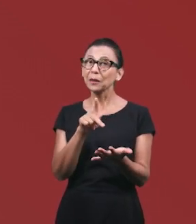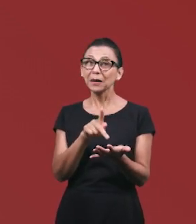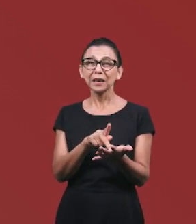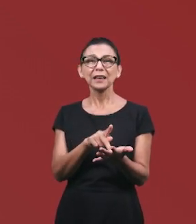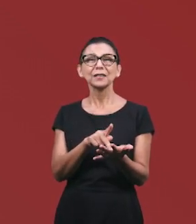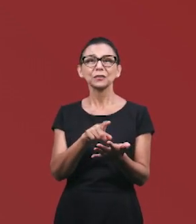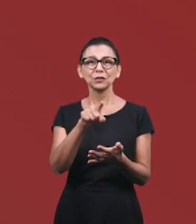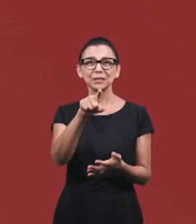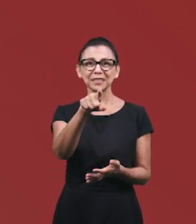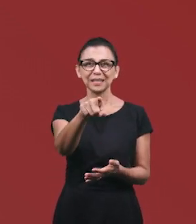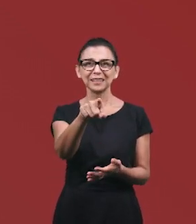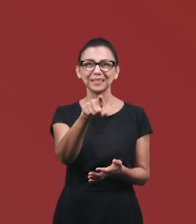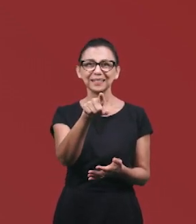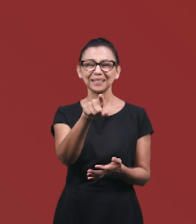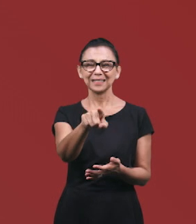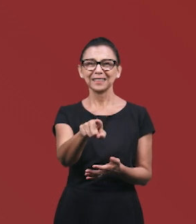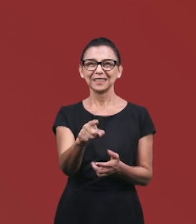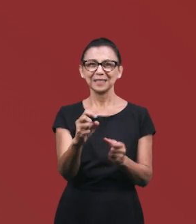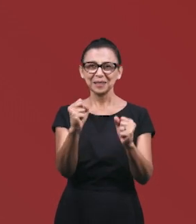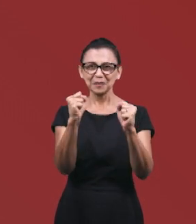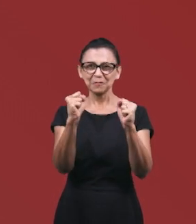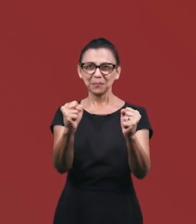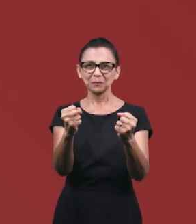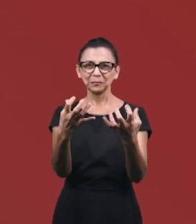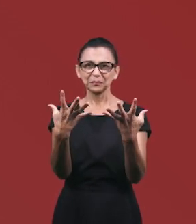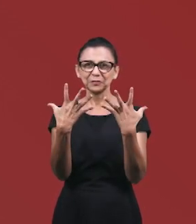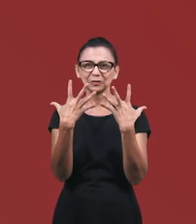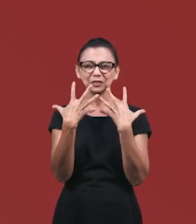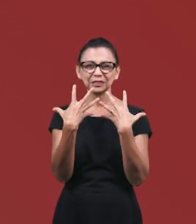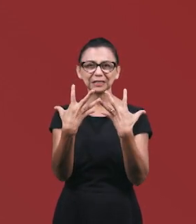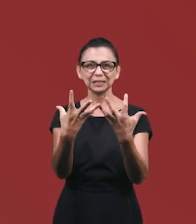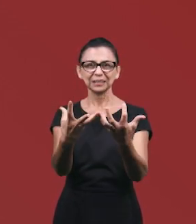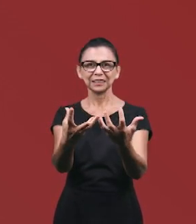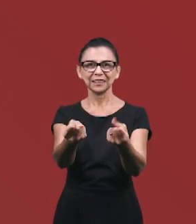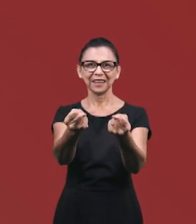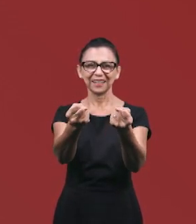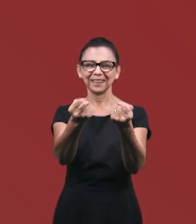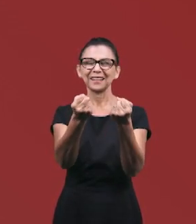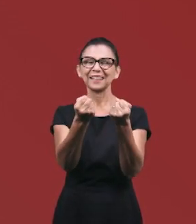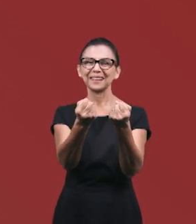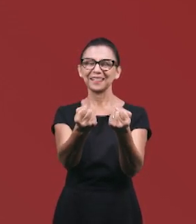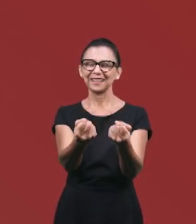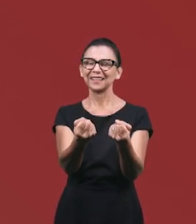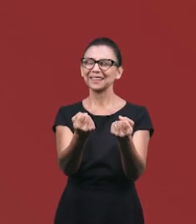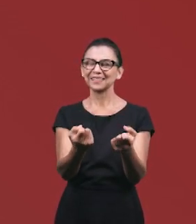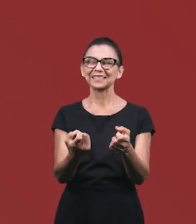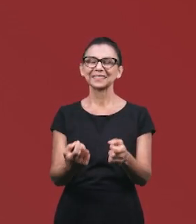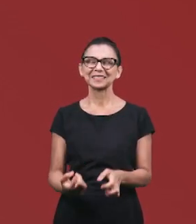verdadeiro que o homem pode ter.